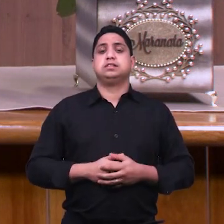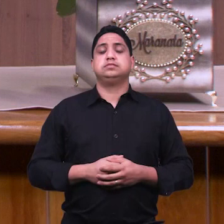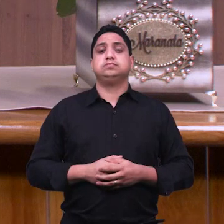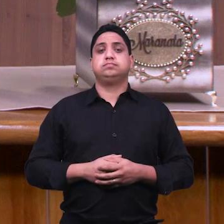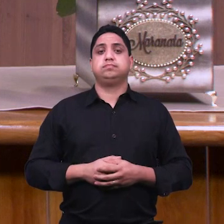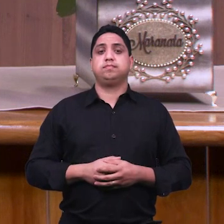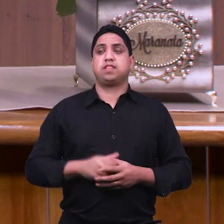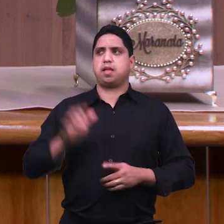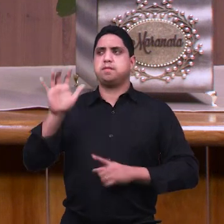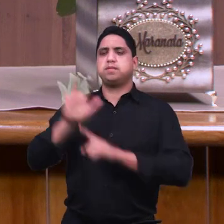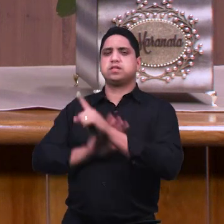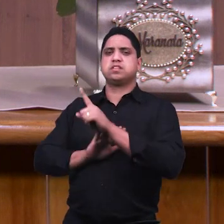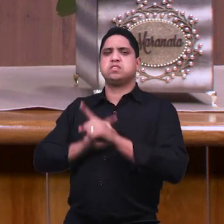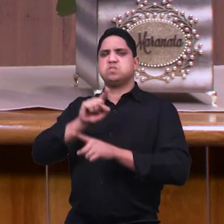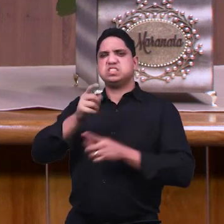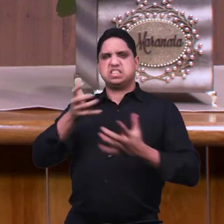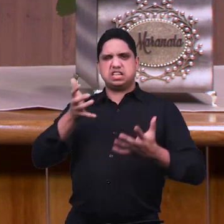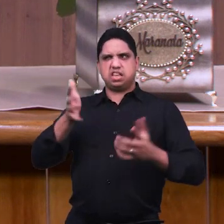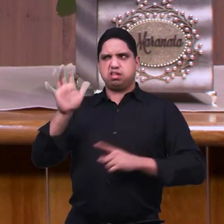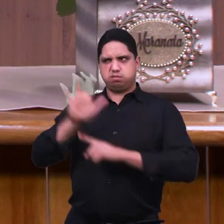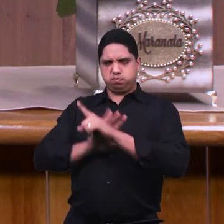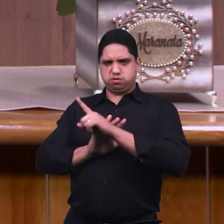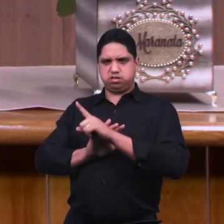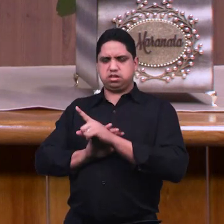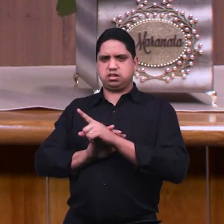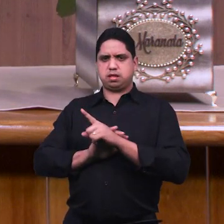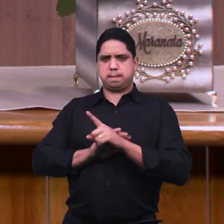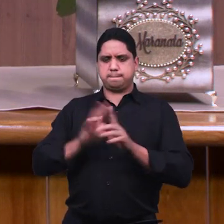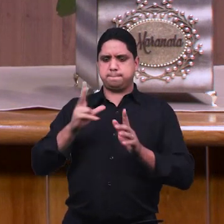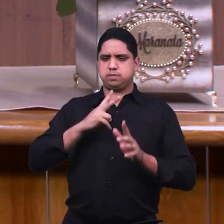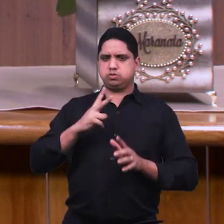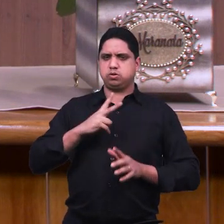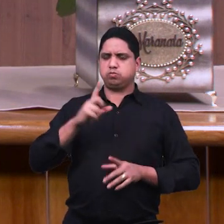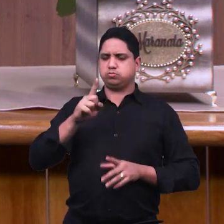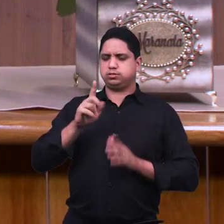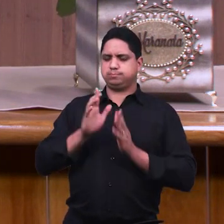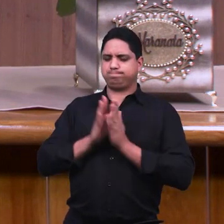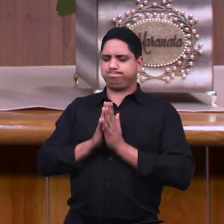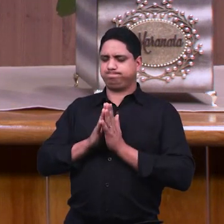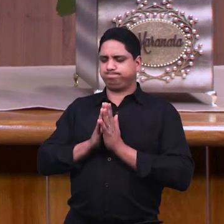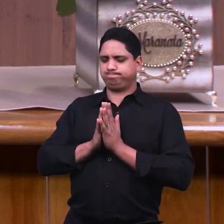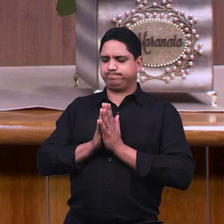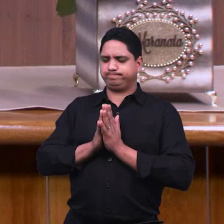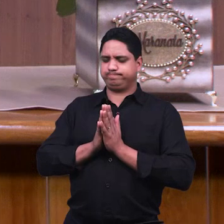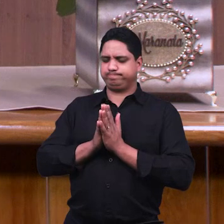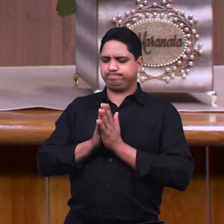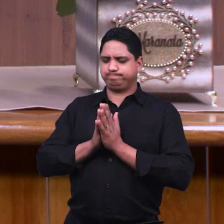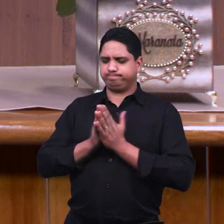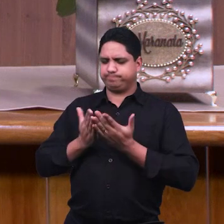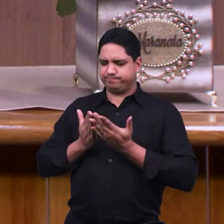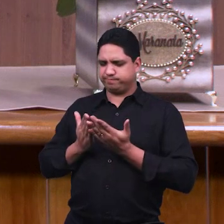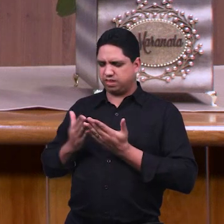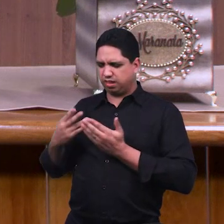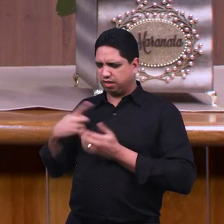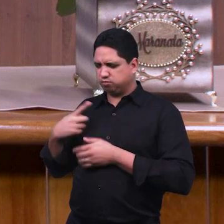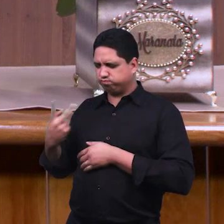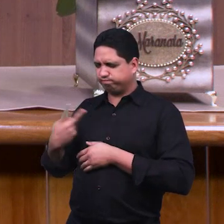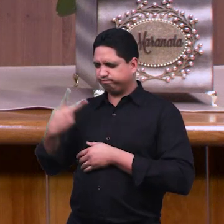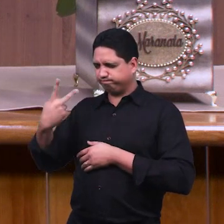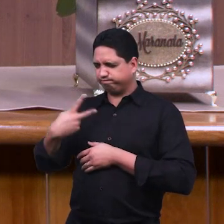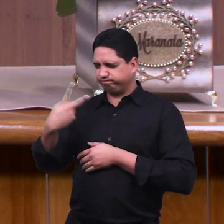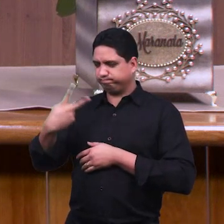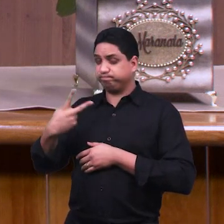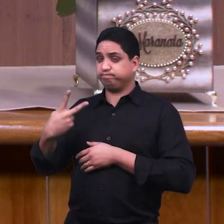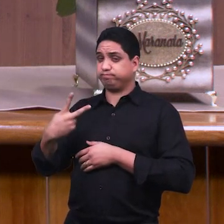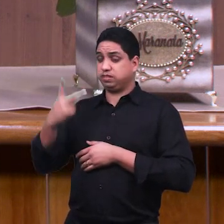à consulta? Você quer consultar alguma coisa? Particularmente, você vai consultar o Senhor. Vai fazer sua consulta particular lá, uma coisa que você